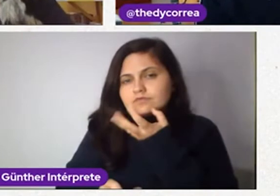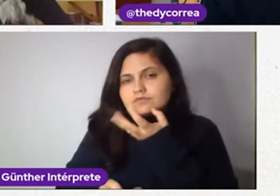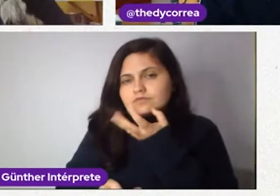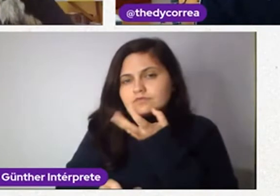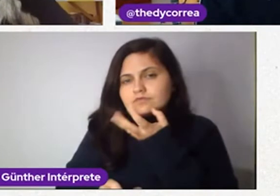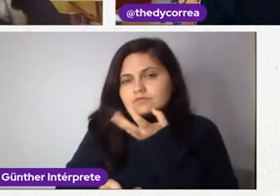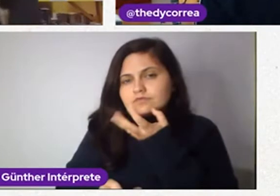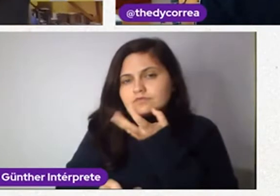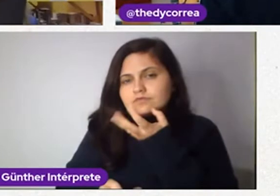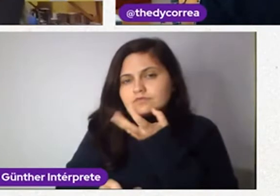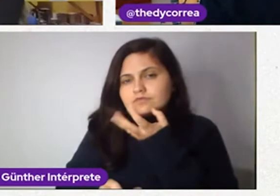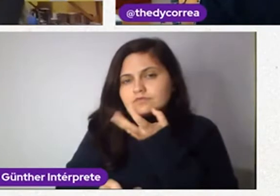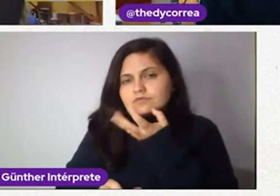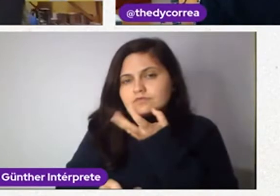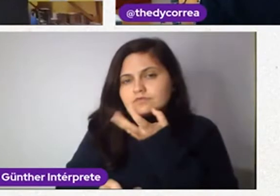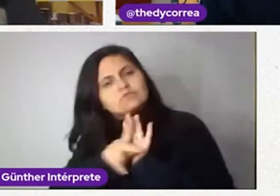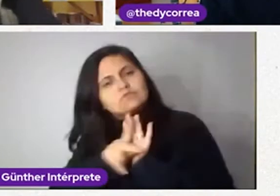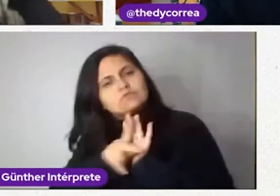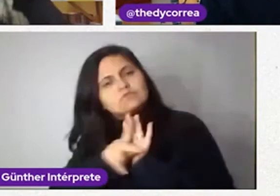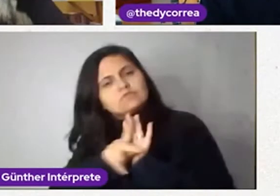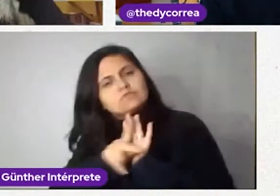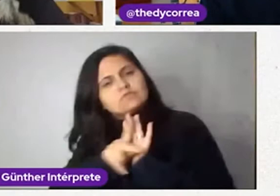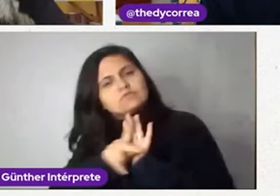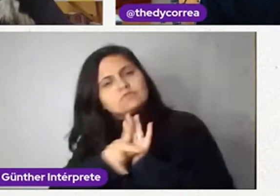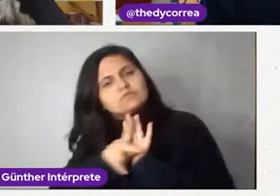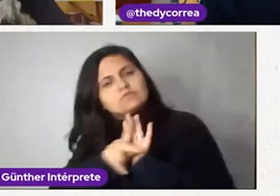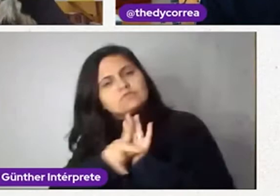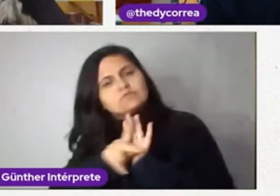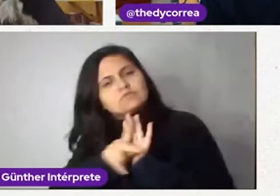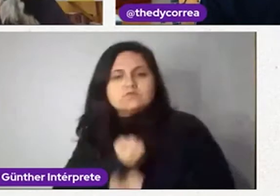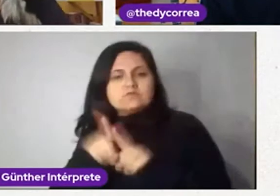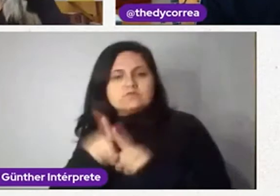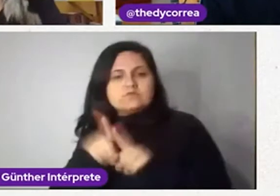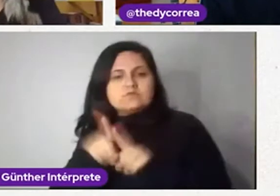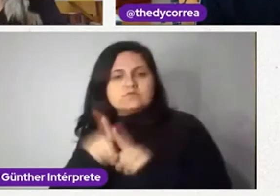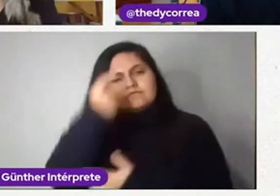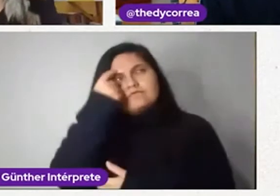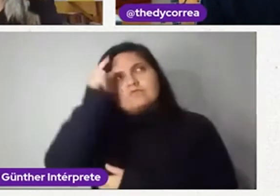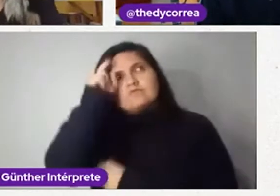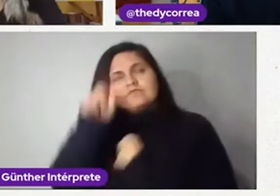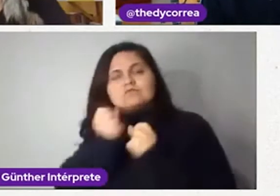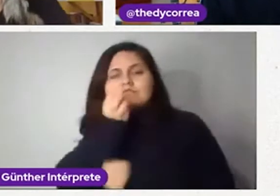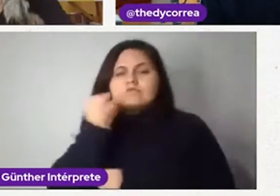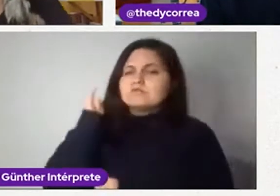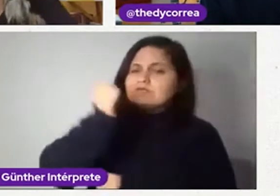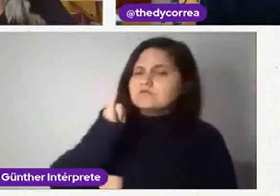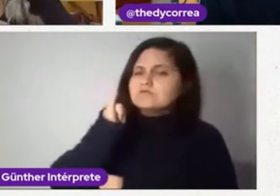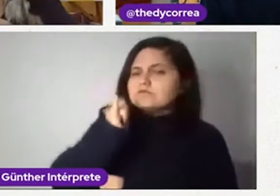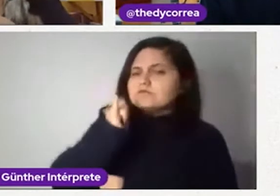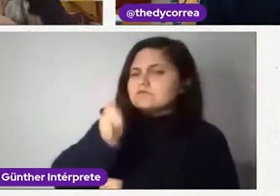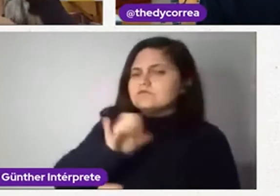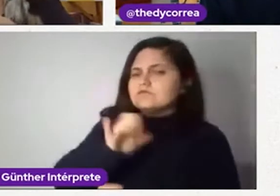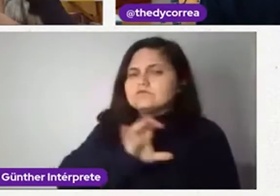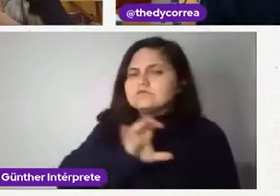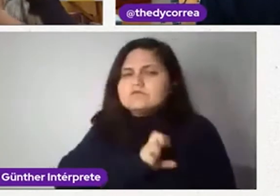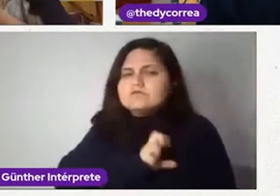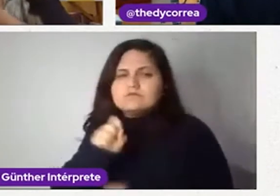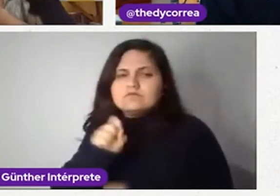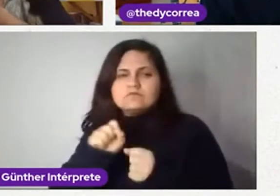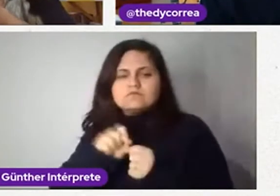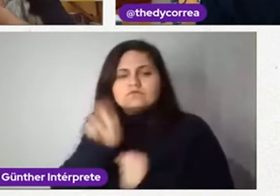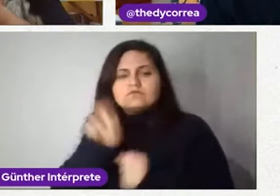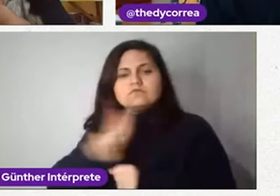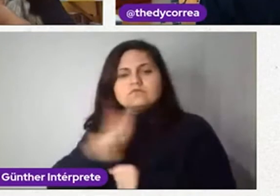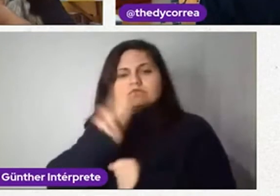livro seguinte, poesia, eu tenho sempre essa ideia de contar histórias, eu adoro fazer isso, usando a